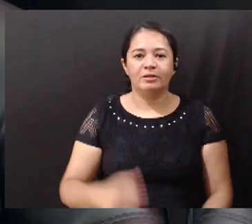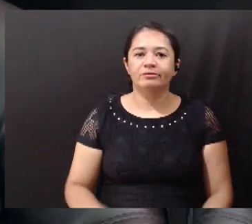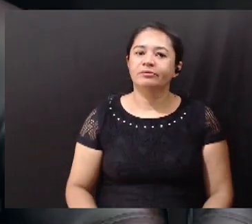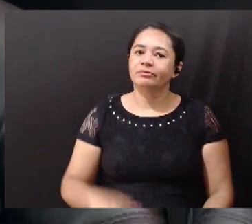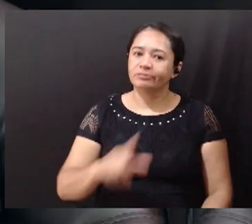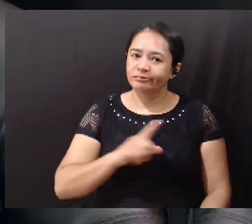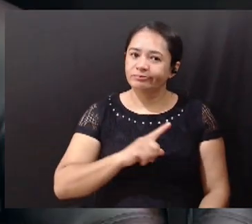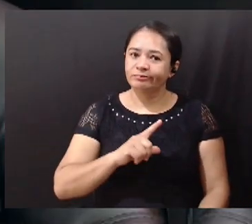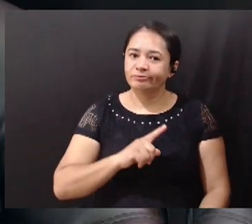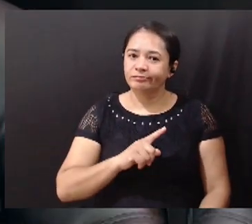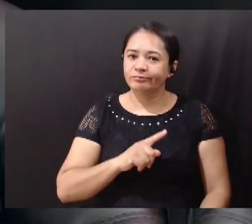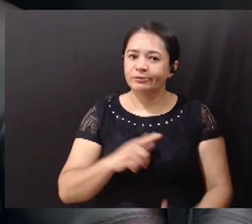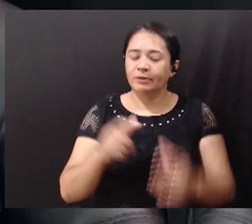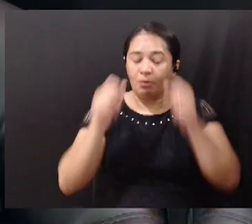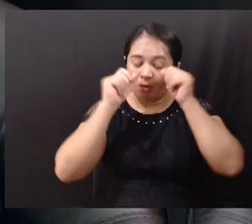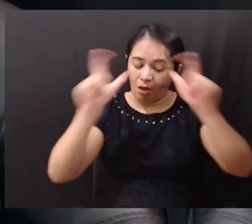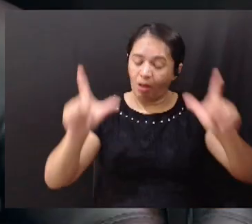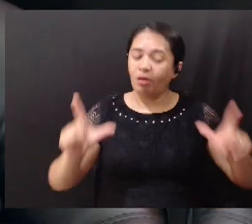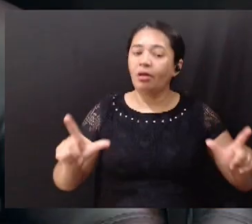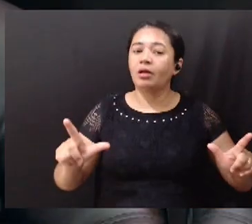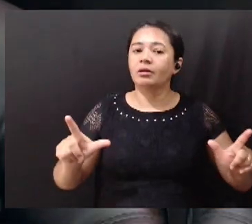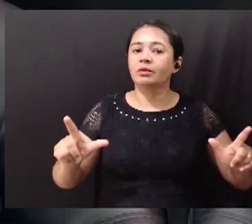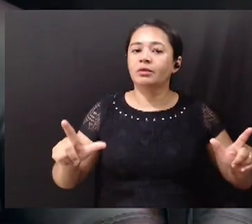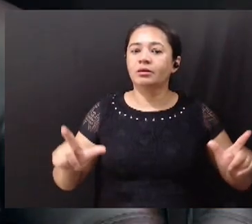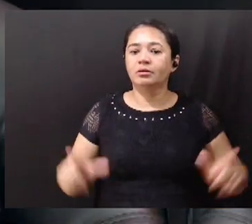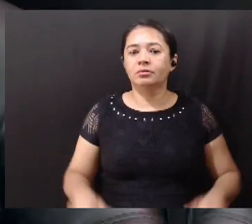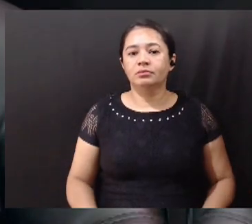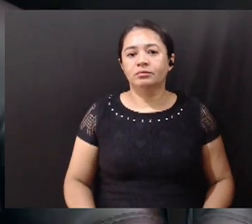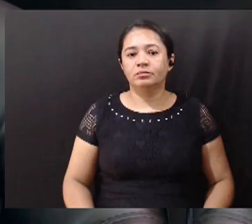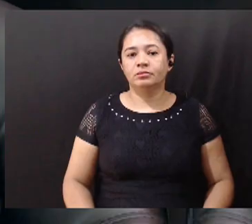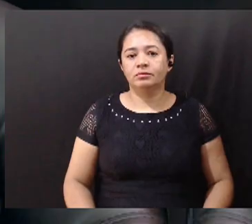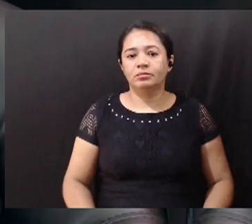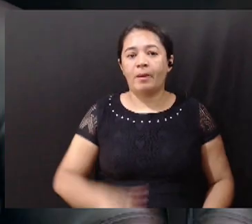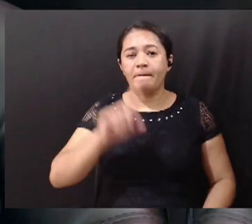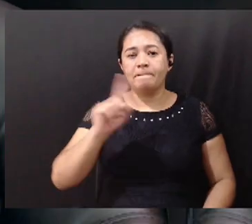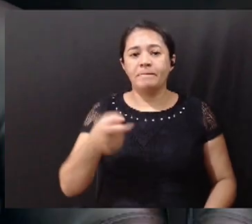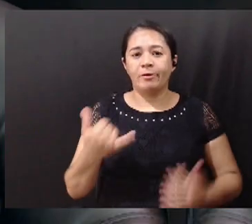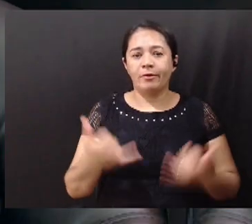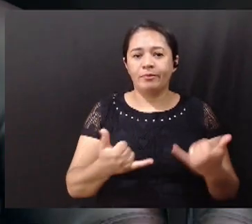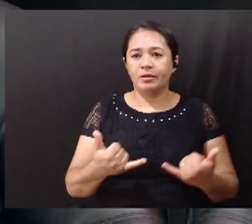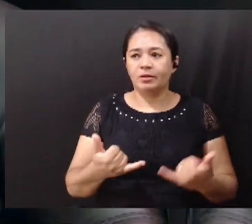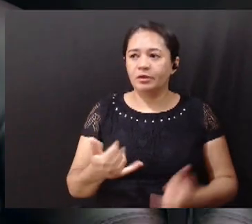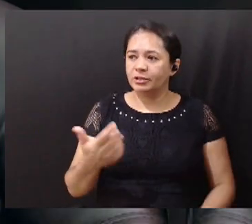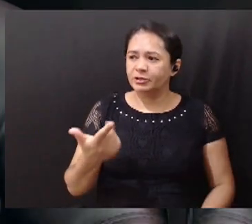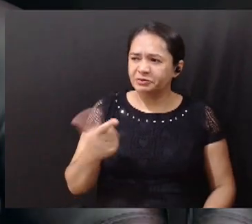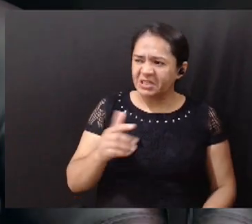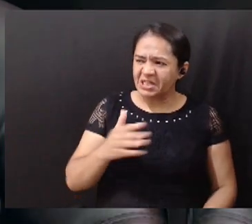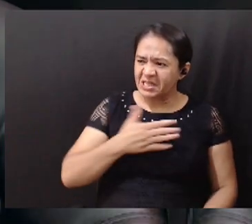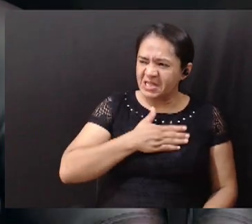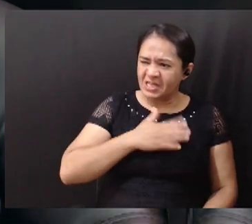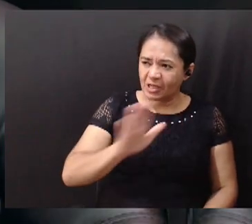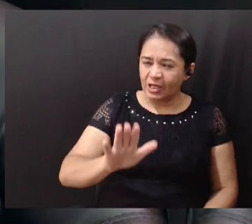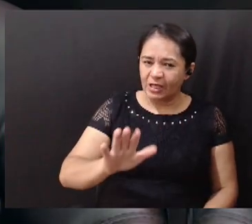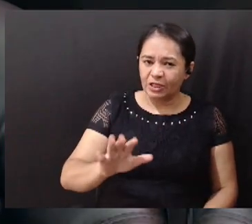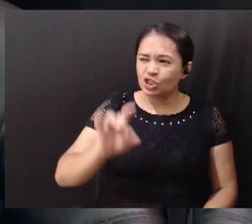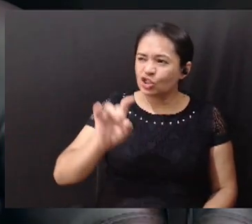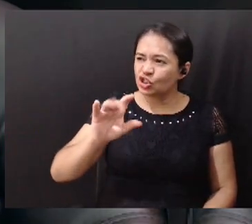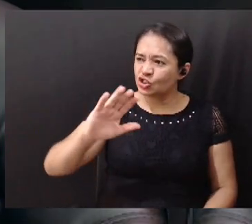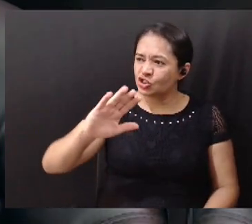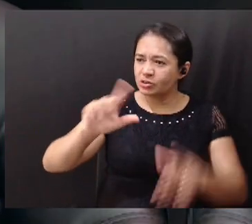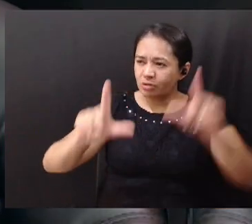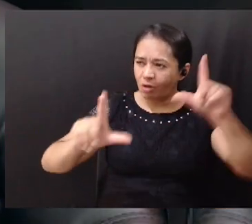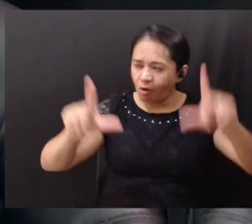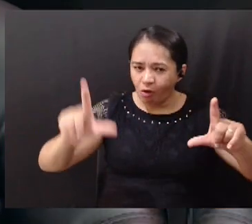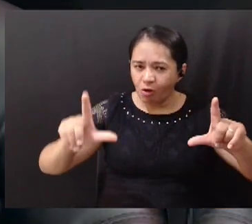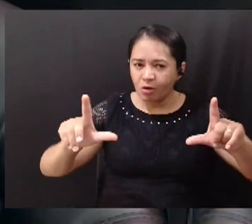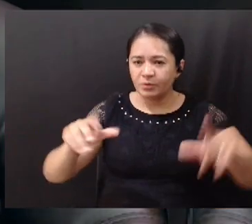sinal de alerta, né? Perfeito. Tem 1000 brinquedos, mas você não tem nada do que você gosta, só a tela é interessante, só a tela